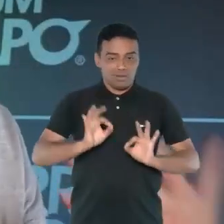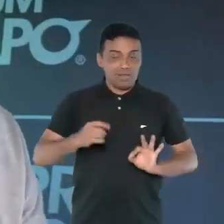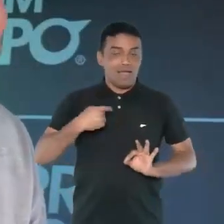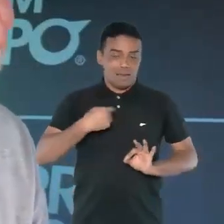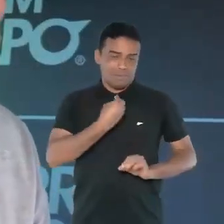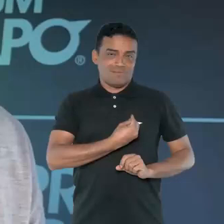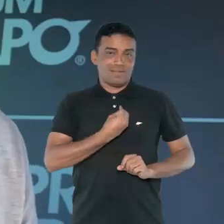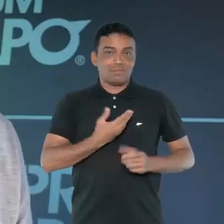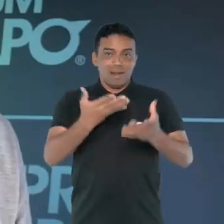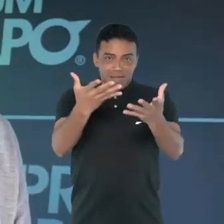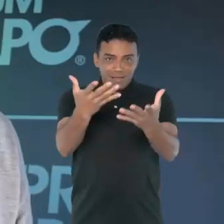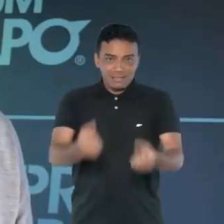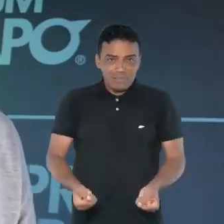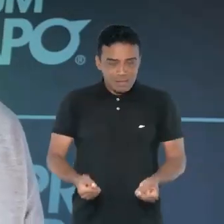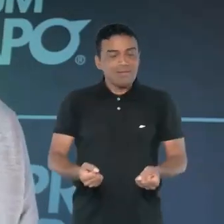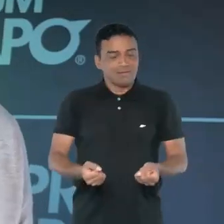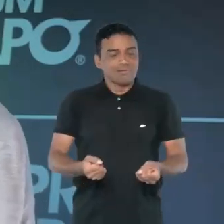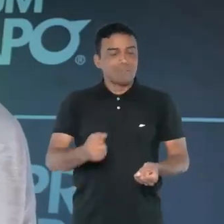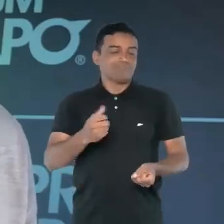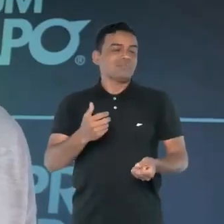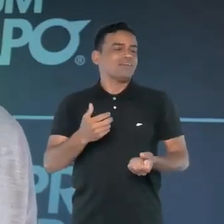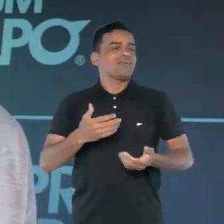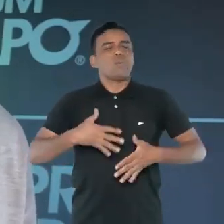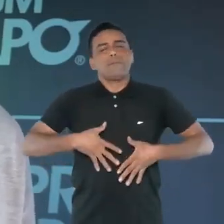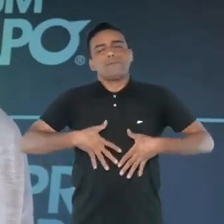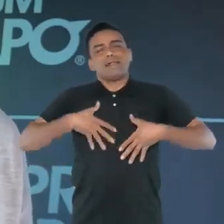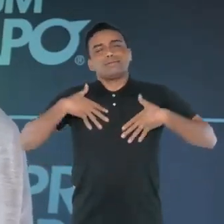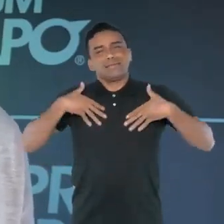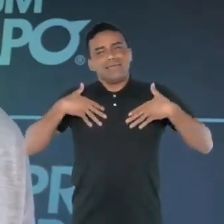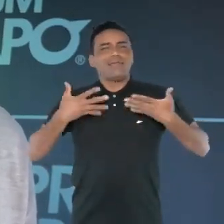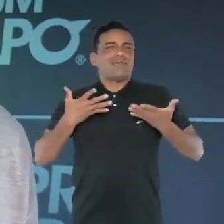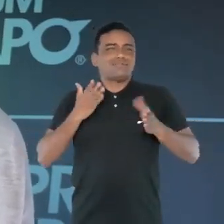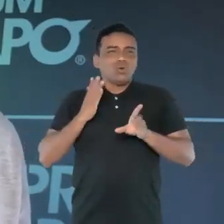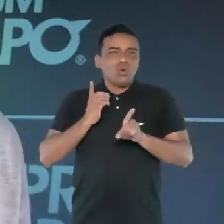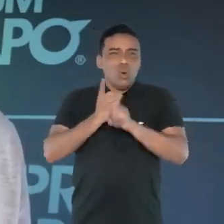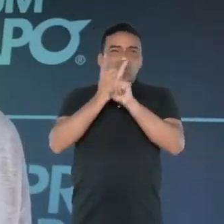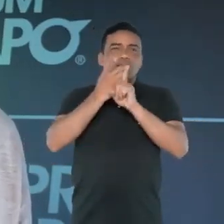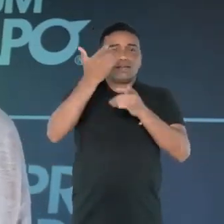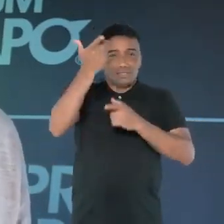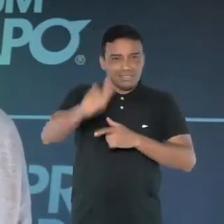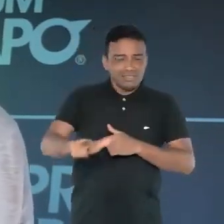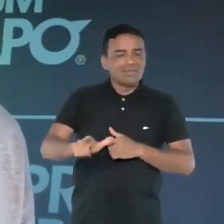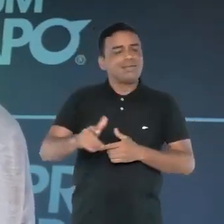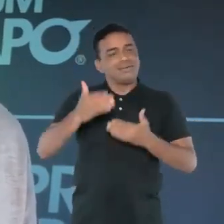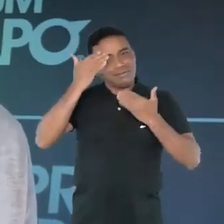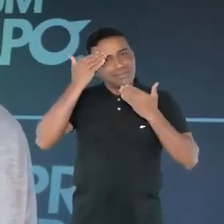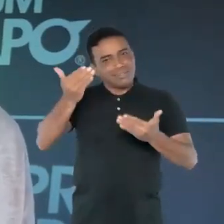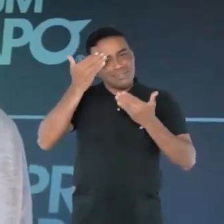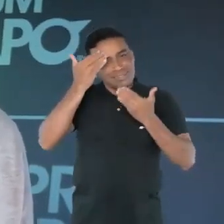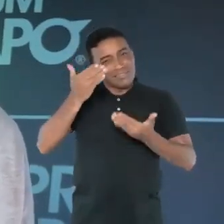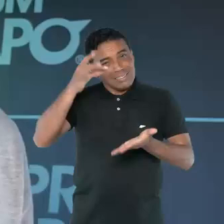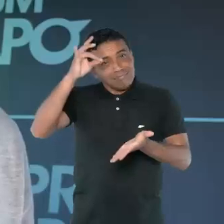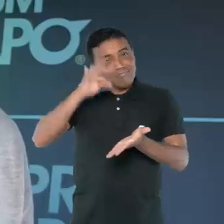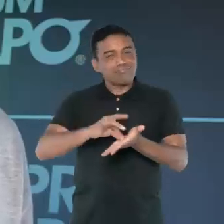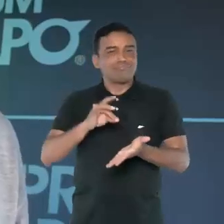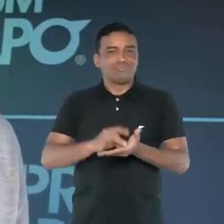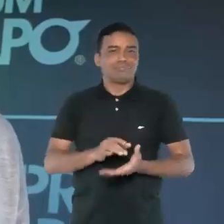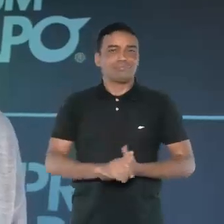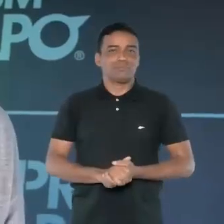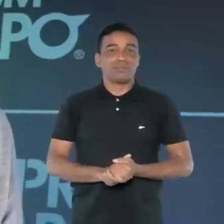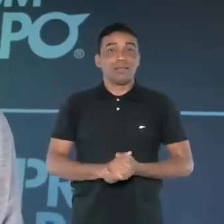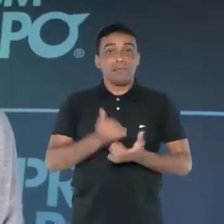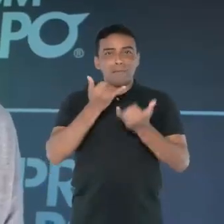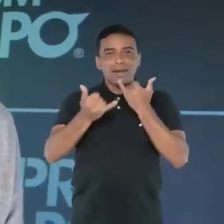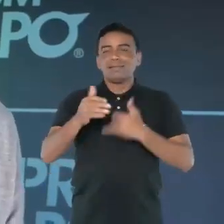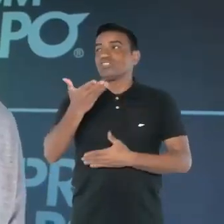me organizar também, para recebê-lo pessoalmente. Vai ser um prazer enorme te conhecer. Quero agradecer muito mesmo, Zé Luiz.